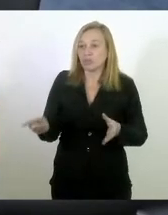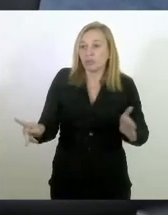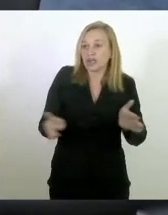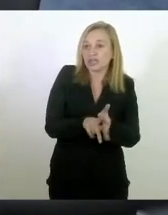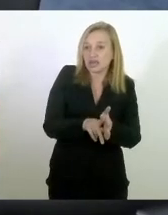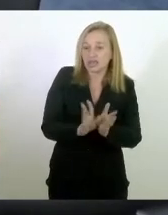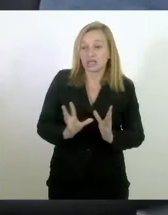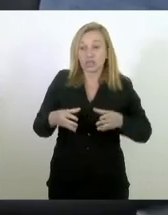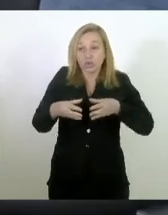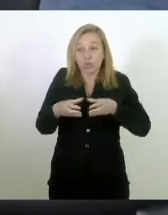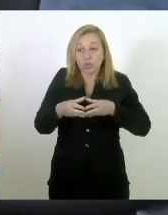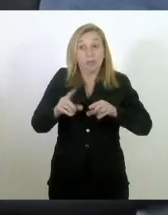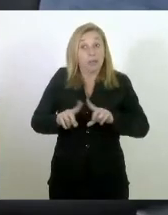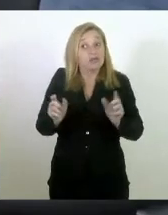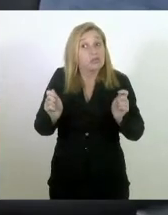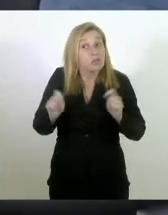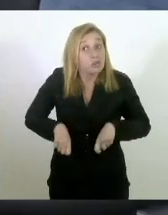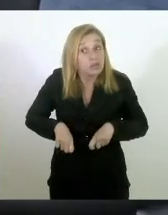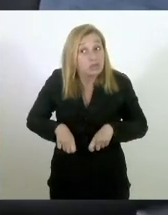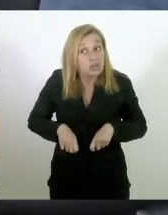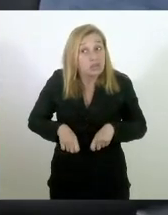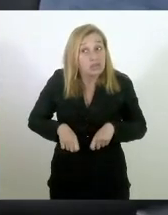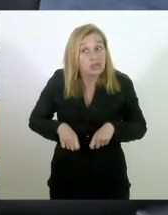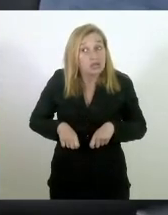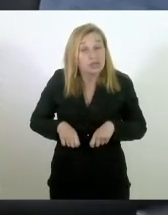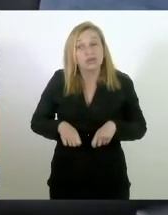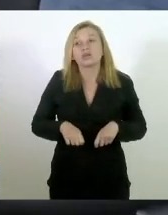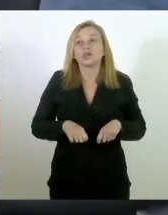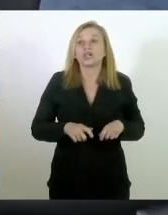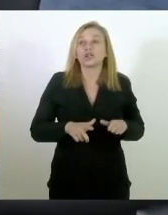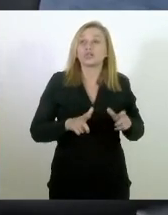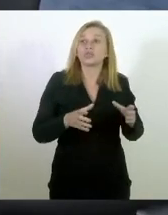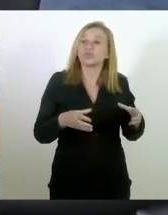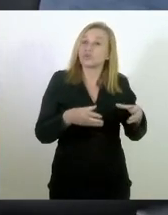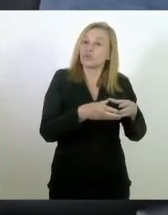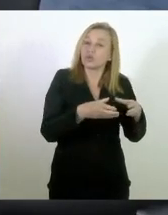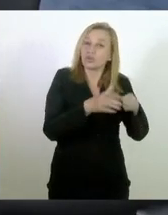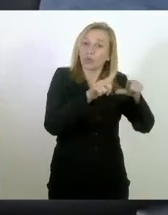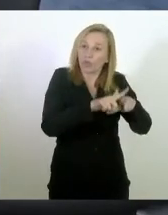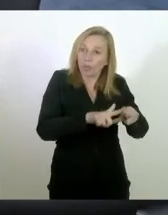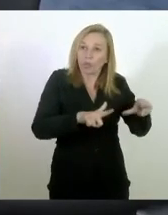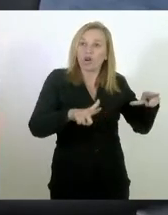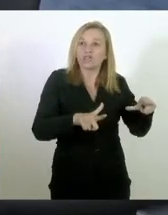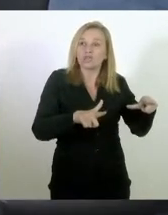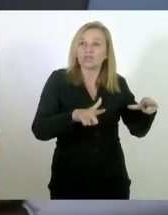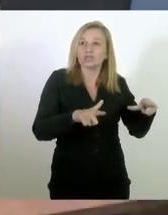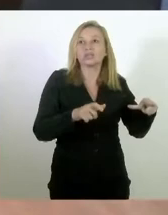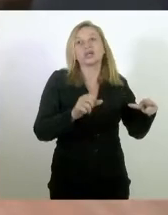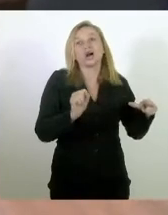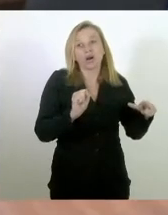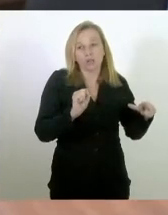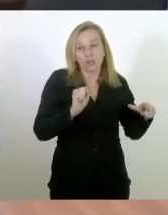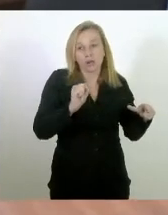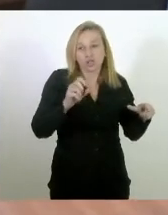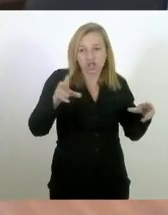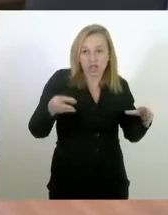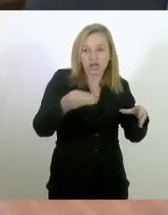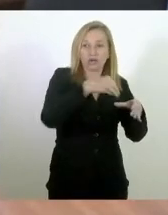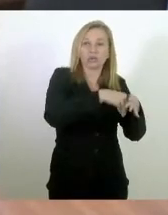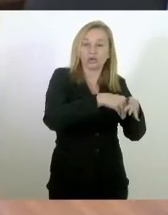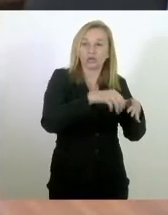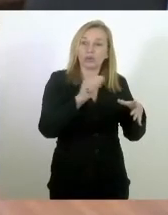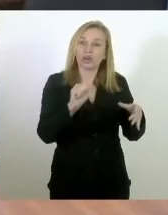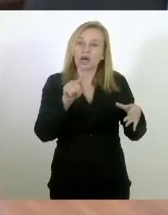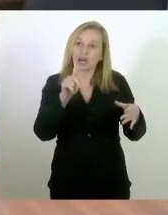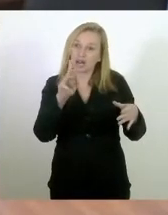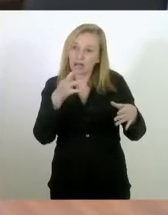mas é possível que no lote vazio haja adesão de Angra e o outros